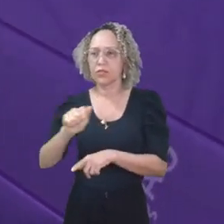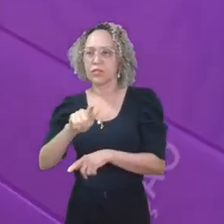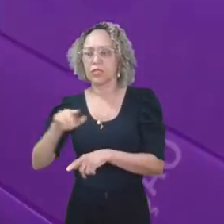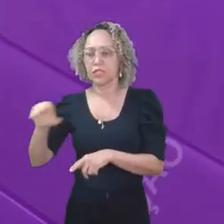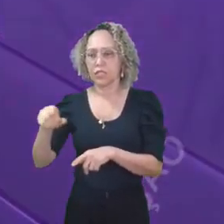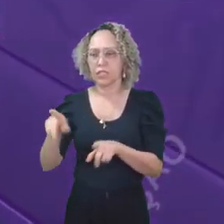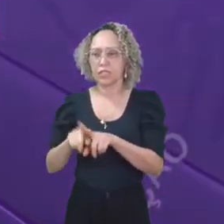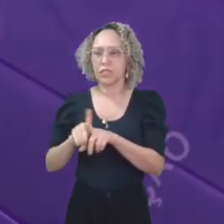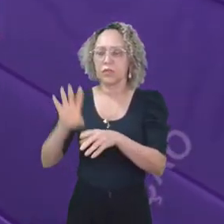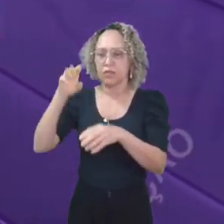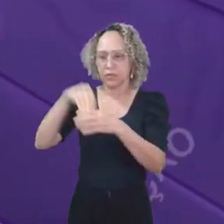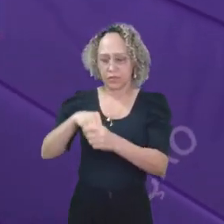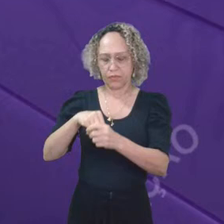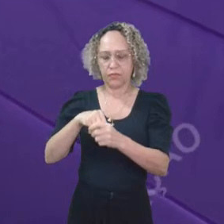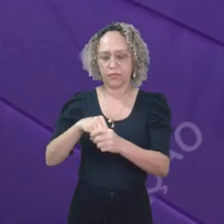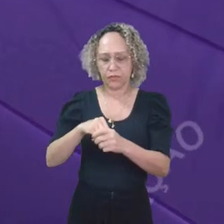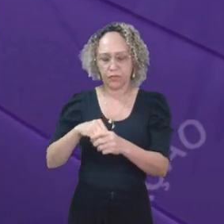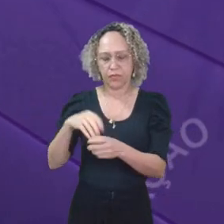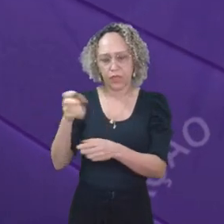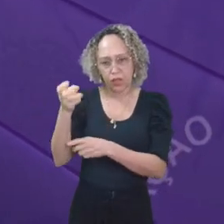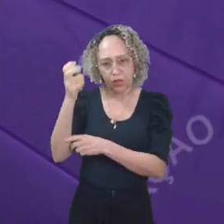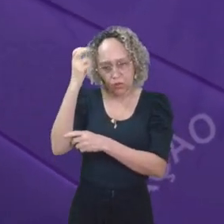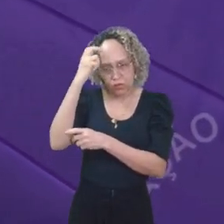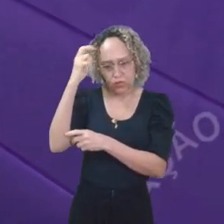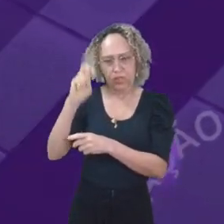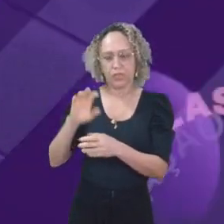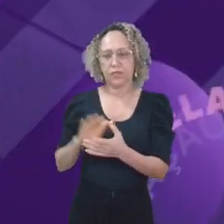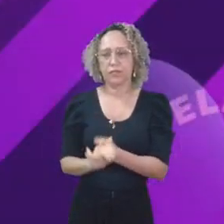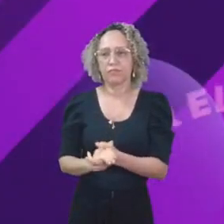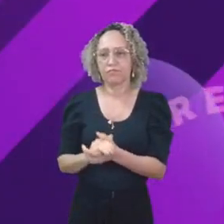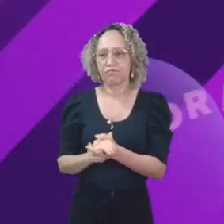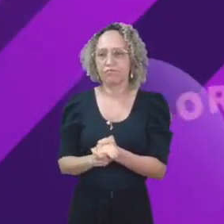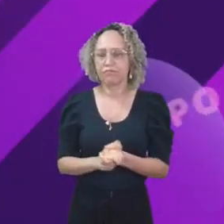do Quilombo de Picada e Adjacências.